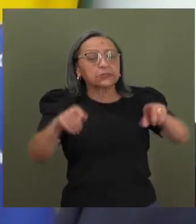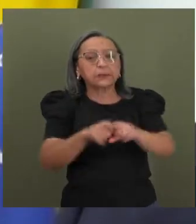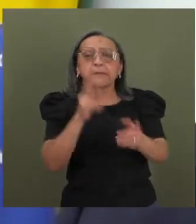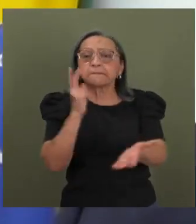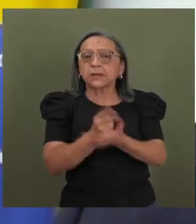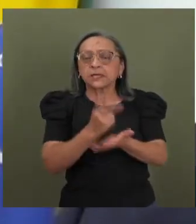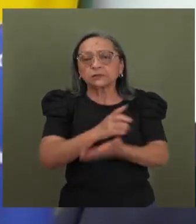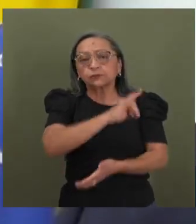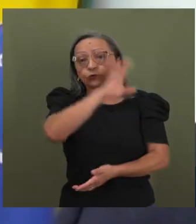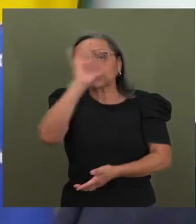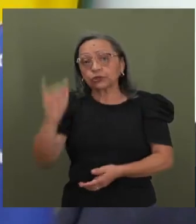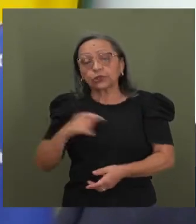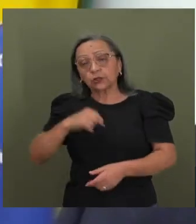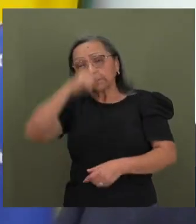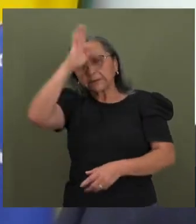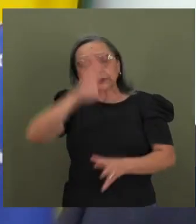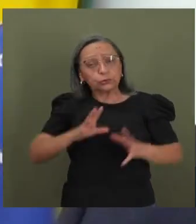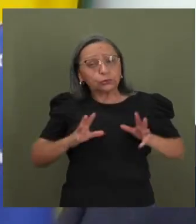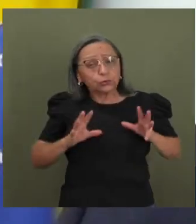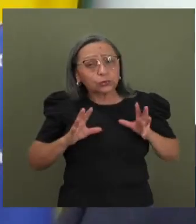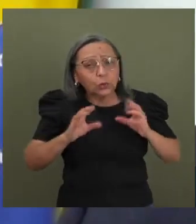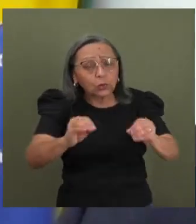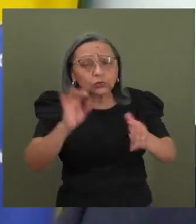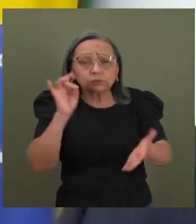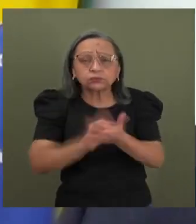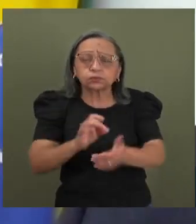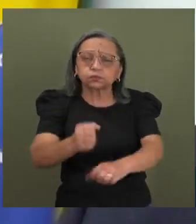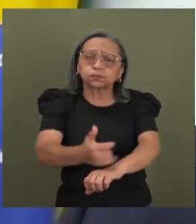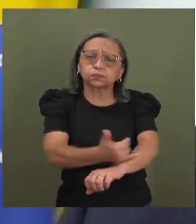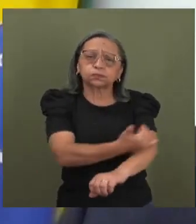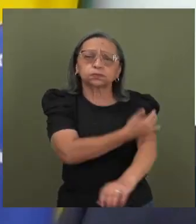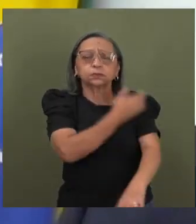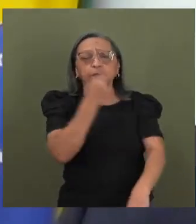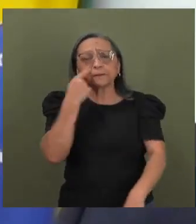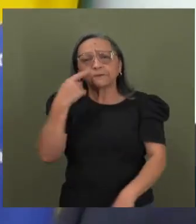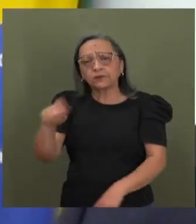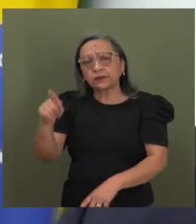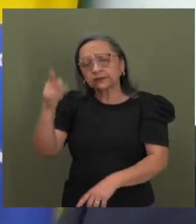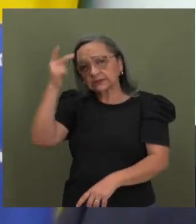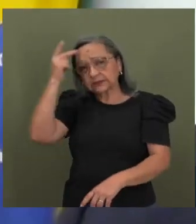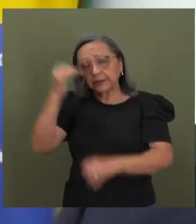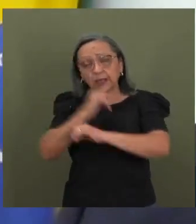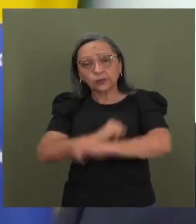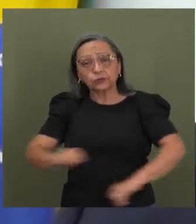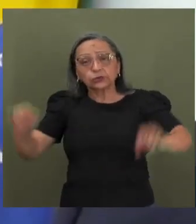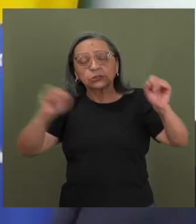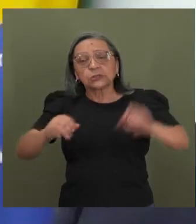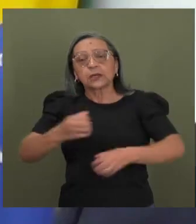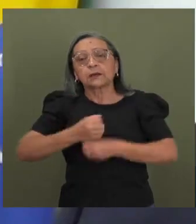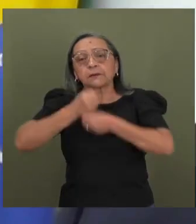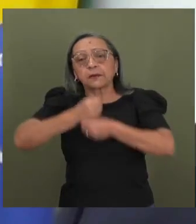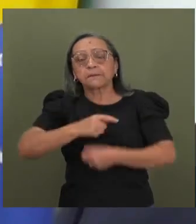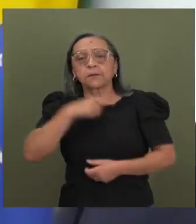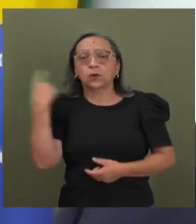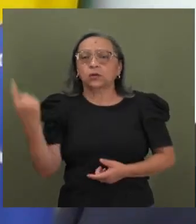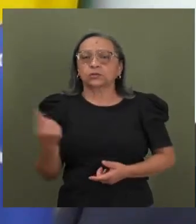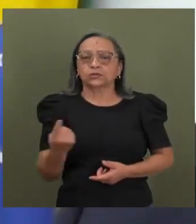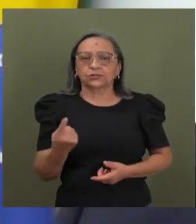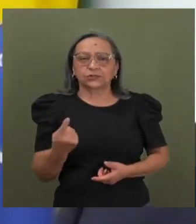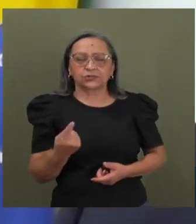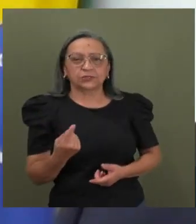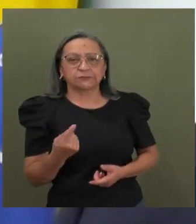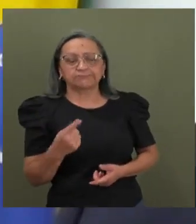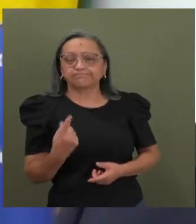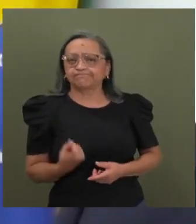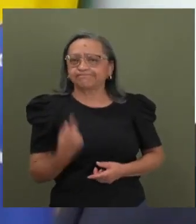dia em que o Brasil se emocionou profundamente com a partida do Silvio Santos, ontem, ícone, né,